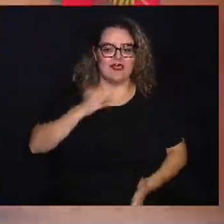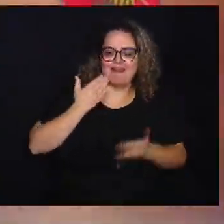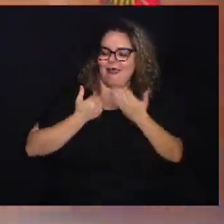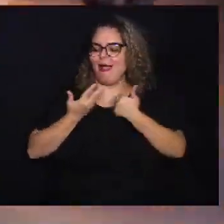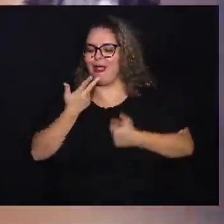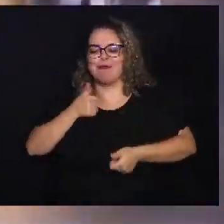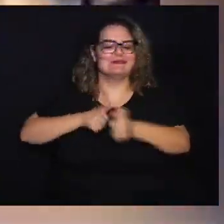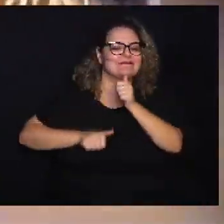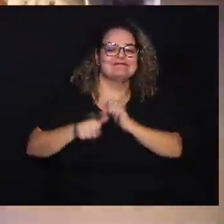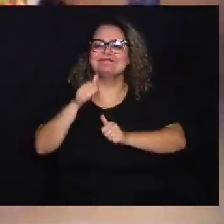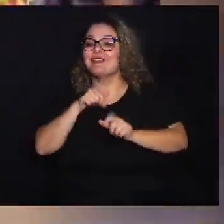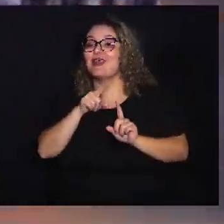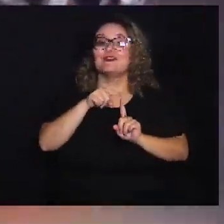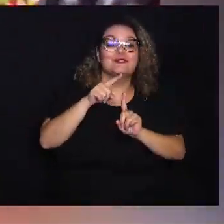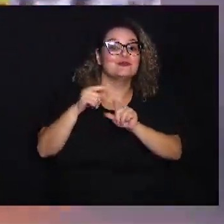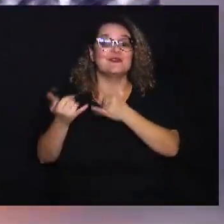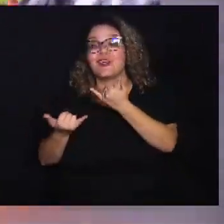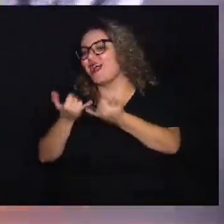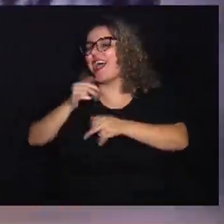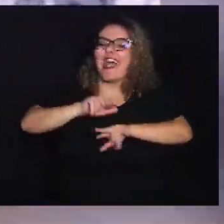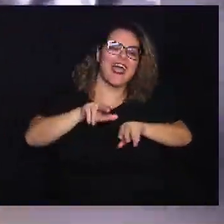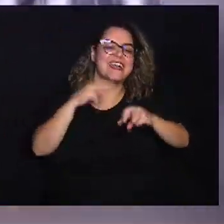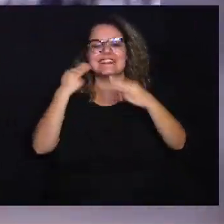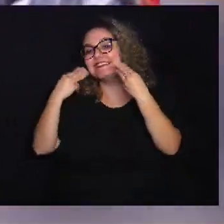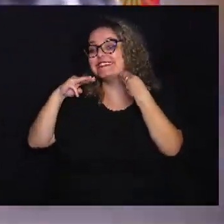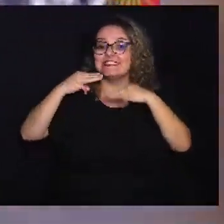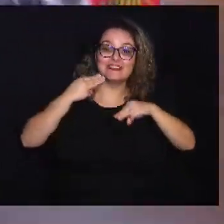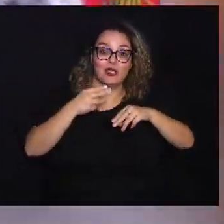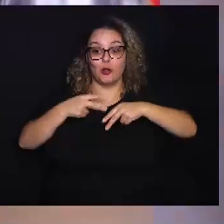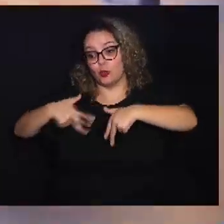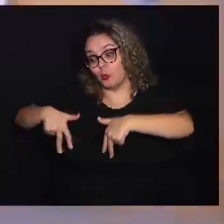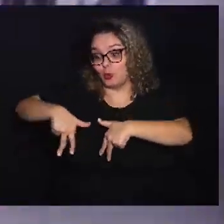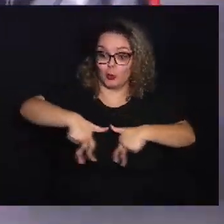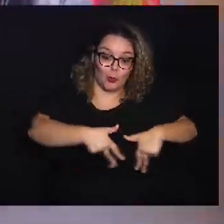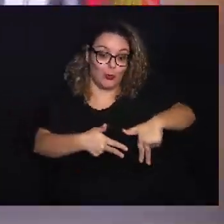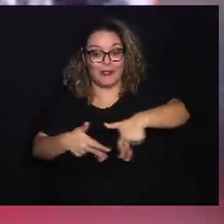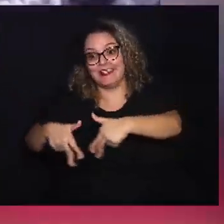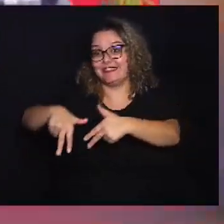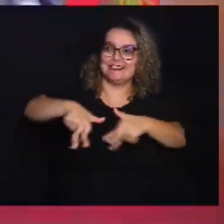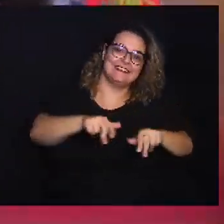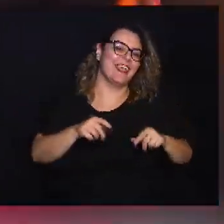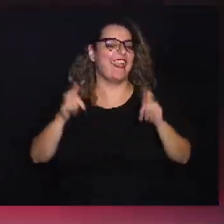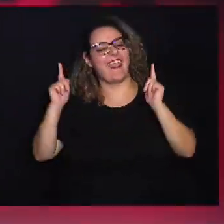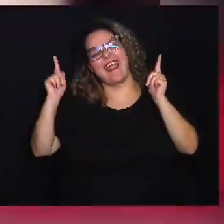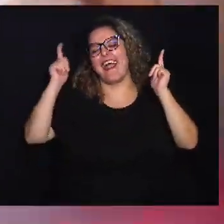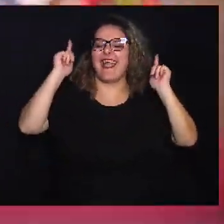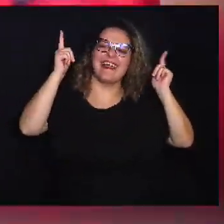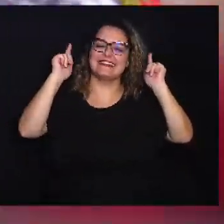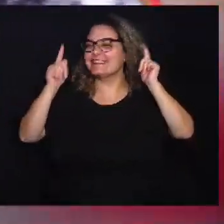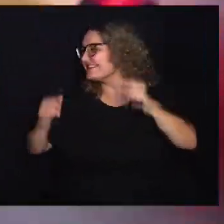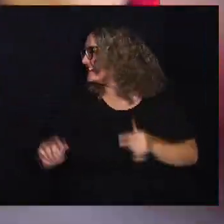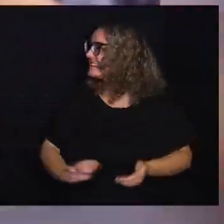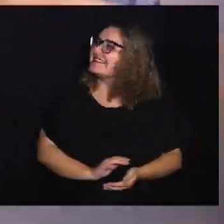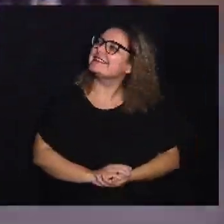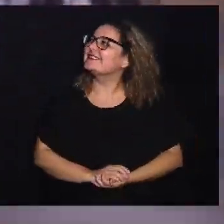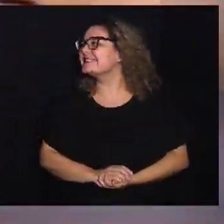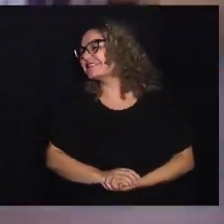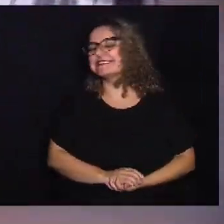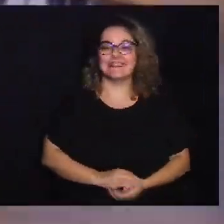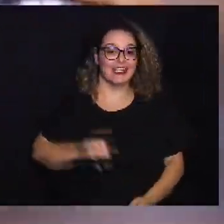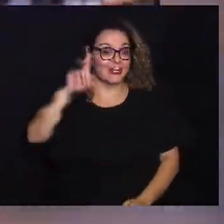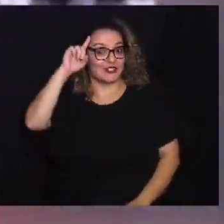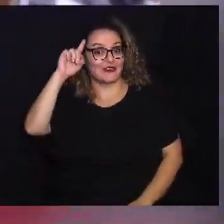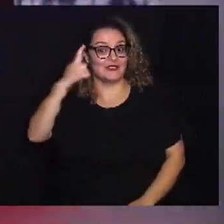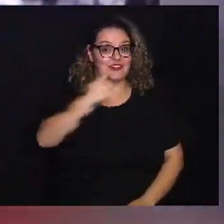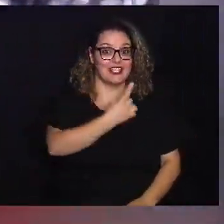bebidas típicas, brincadeiras, música, quadrilha e muita diversão. Será no dia 3 de